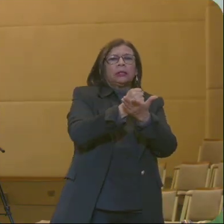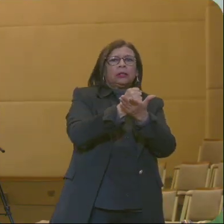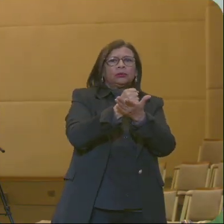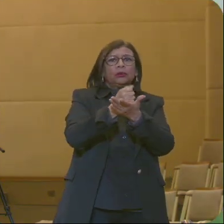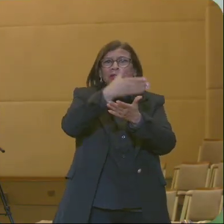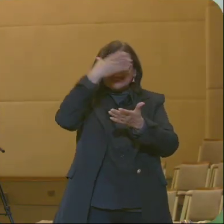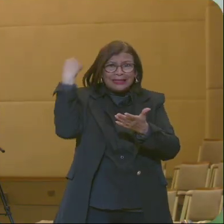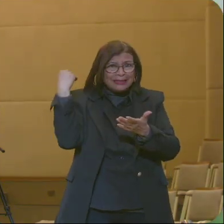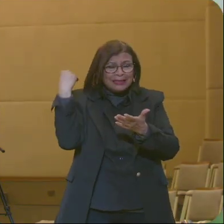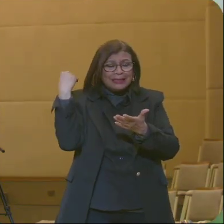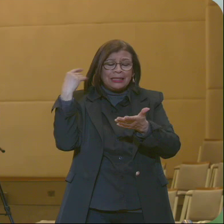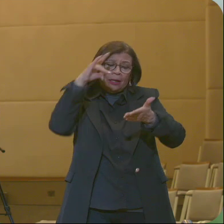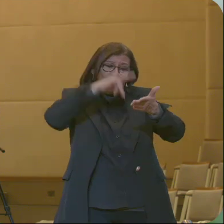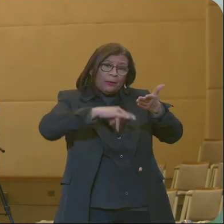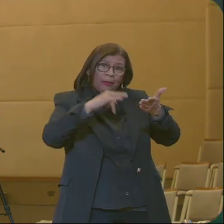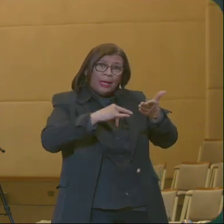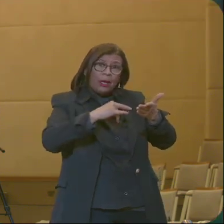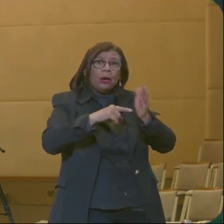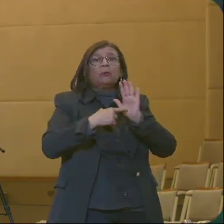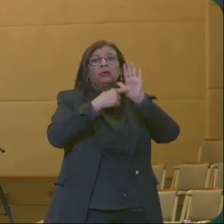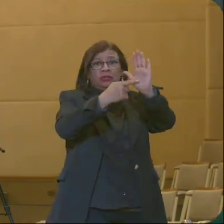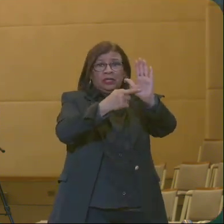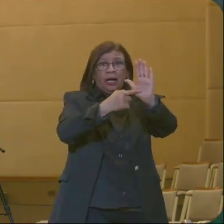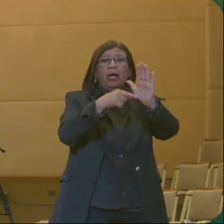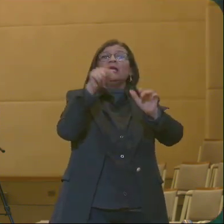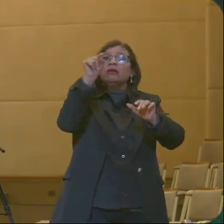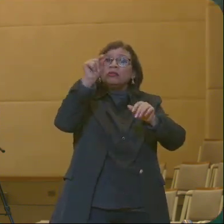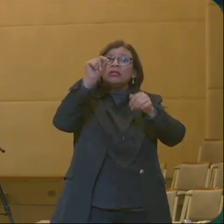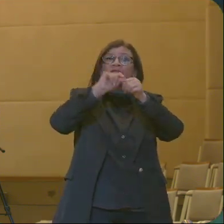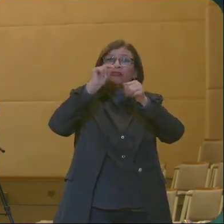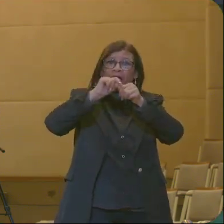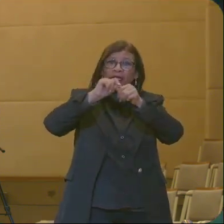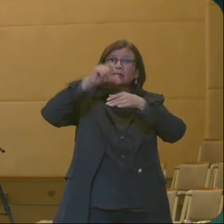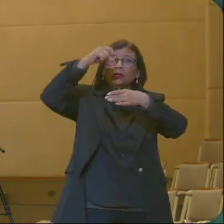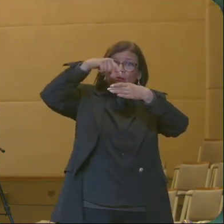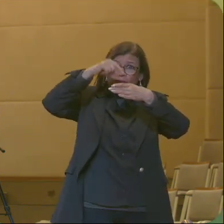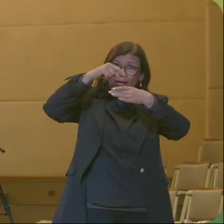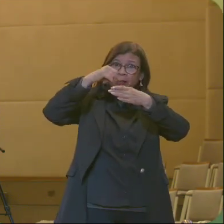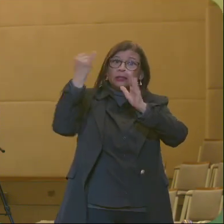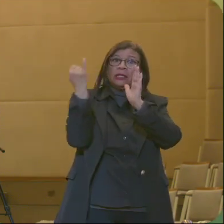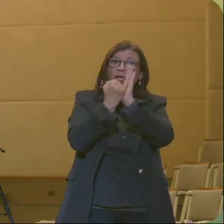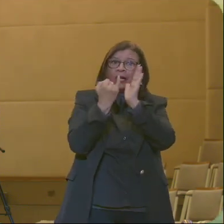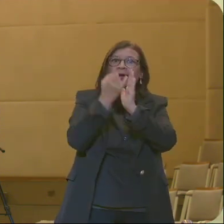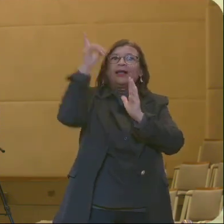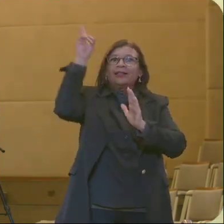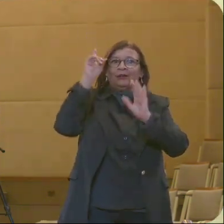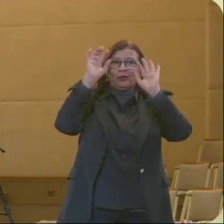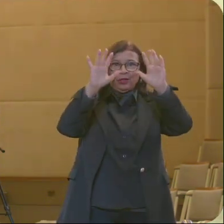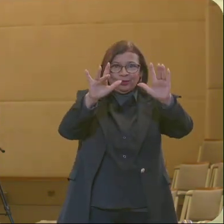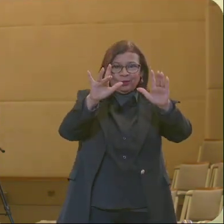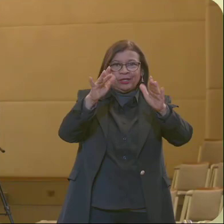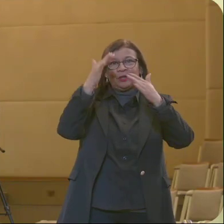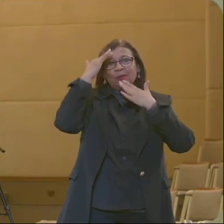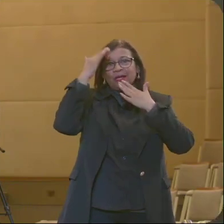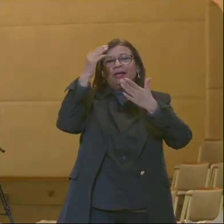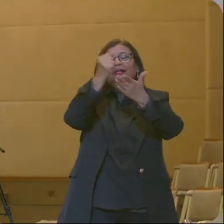de enviar-nos para nós o comprovante da sua oferta para identificá-lo. Deus abençoe.